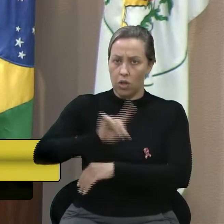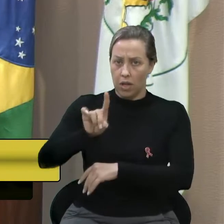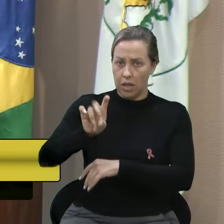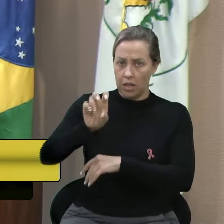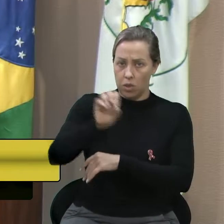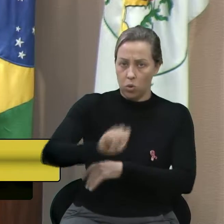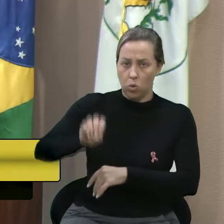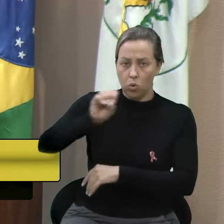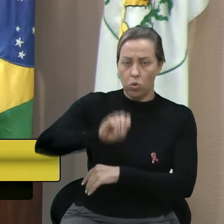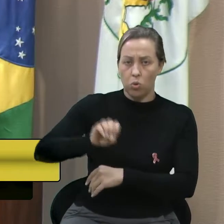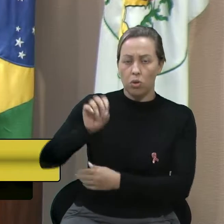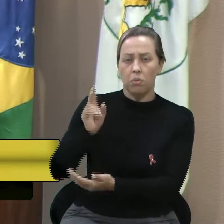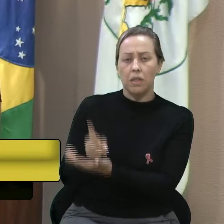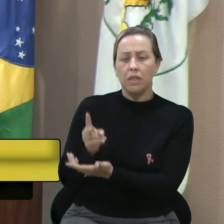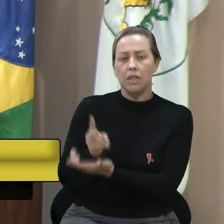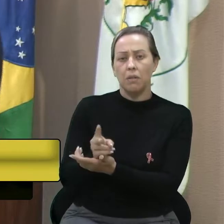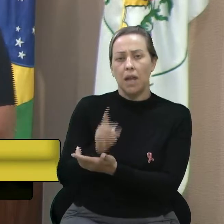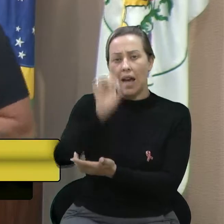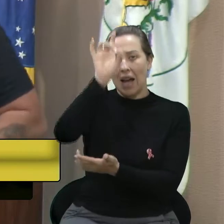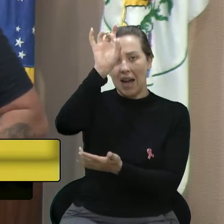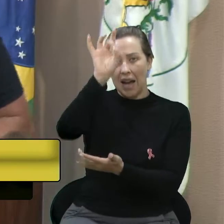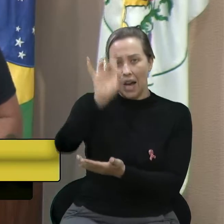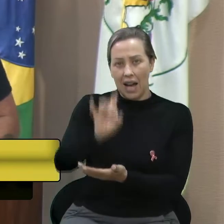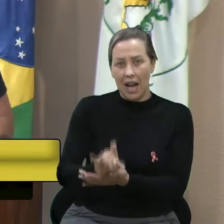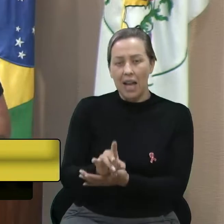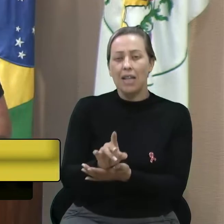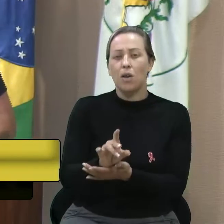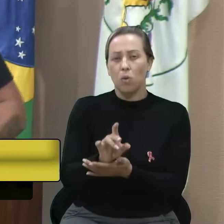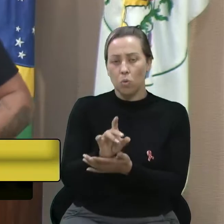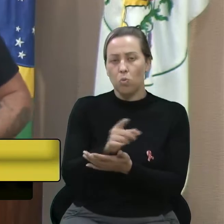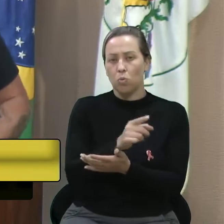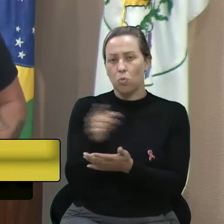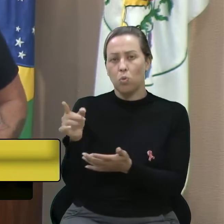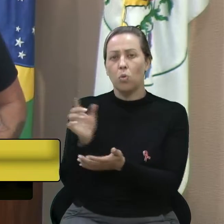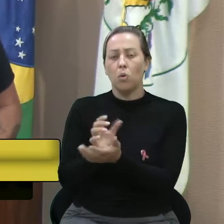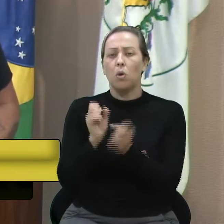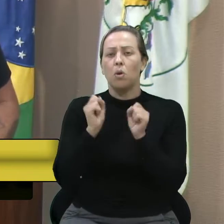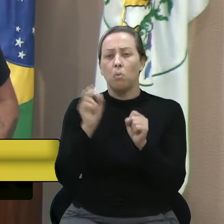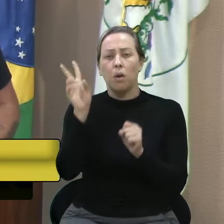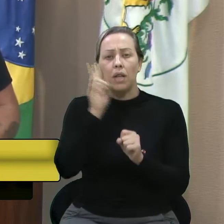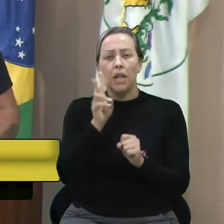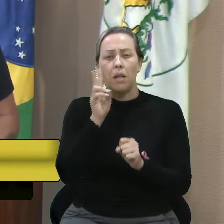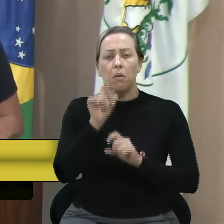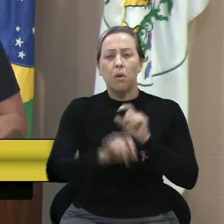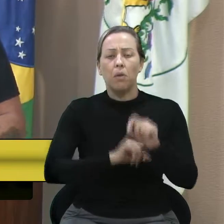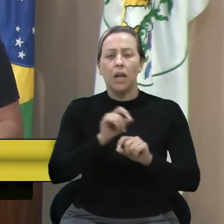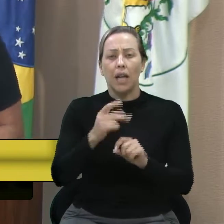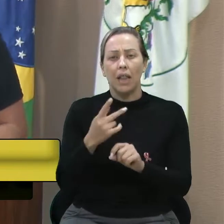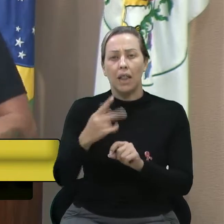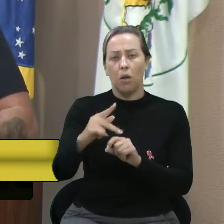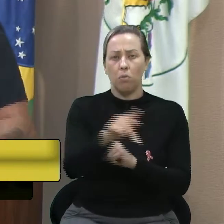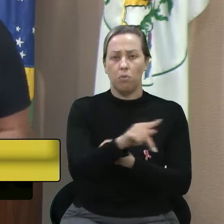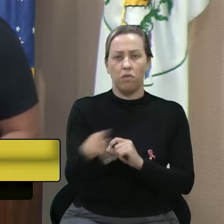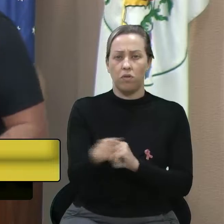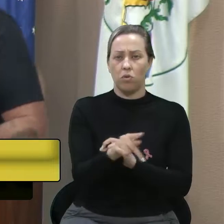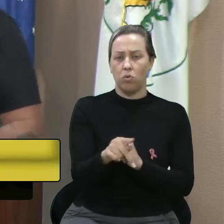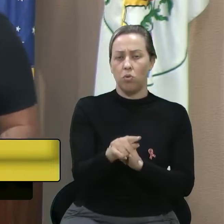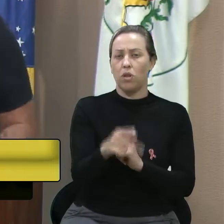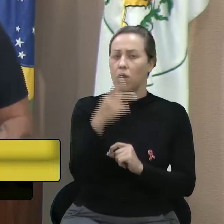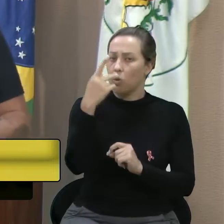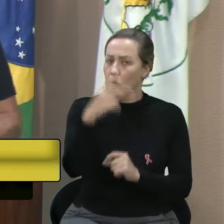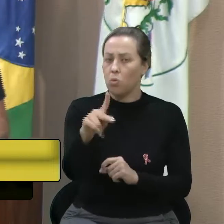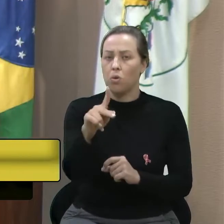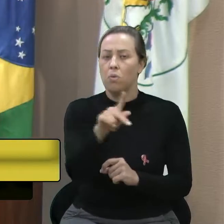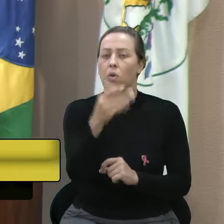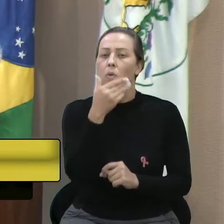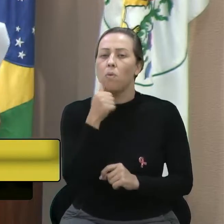outubro, e certamente cada um e cada uma dos nobres pares aqui podem lembrar dos seus professores e das suas